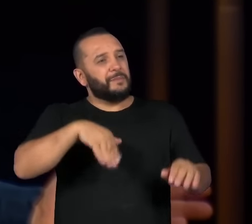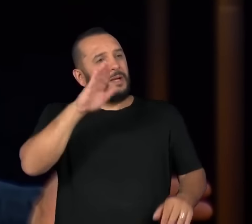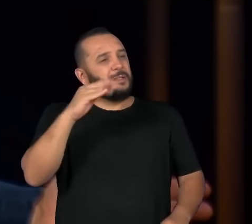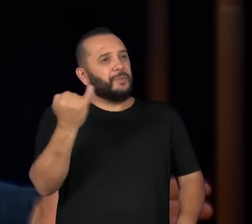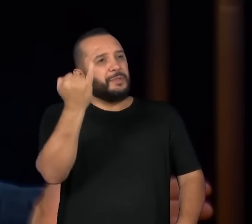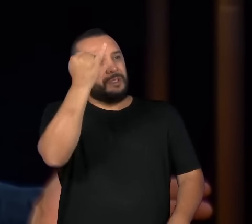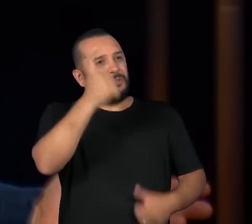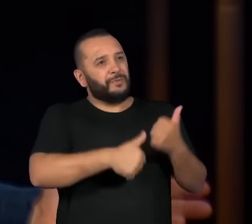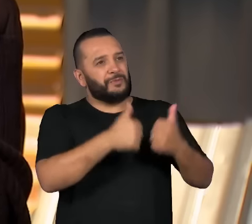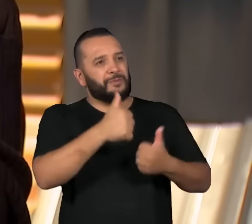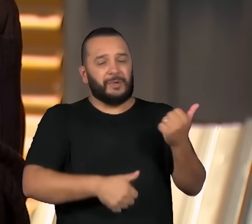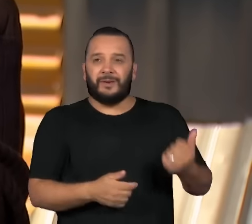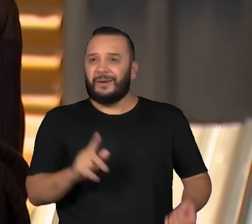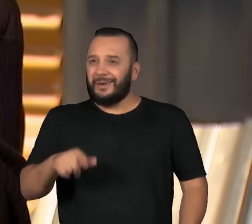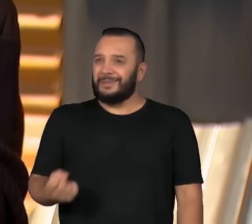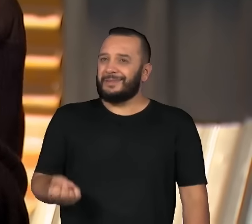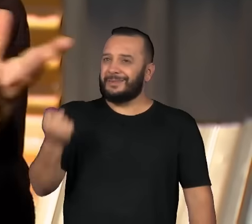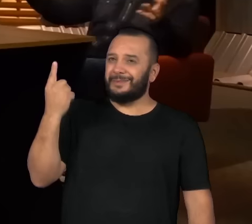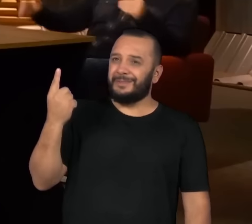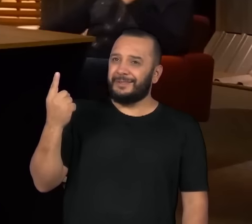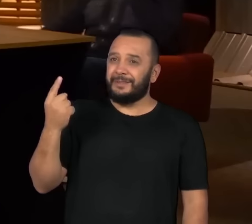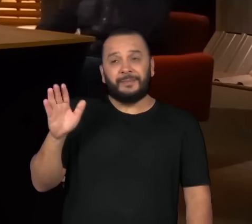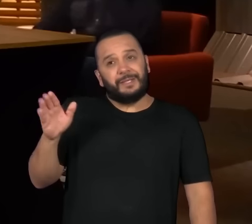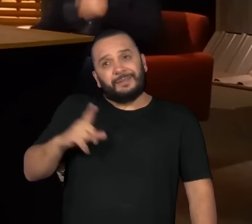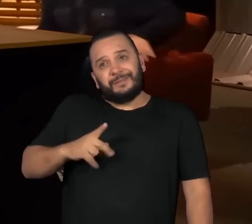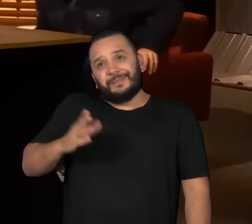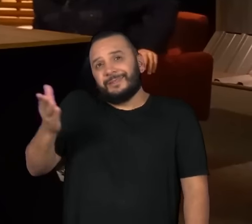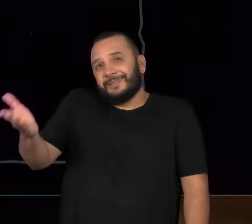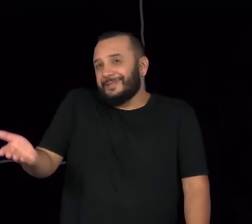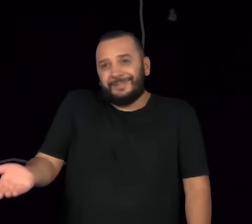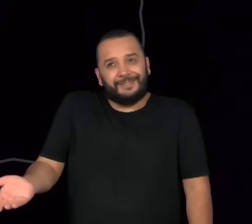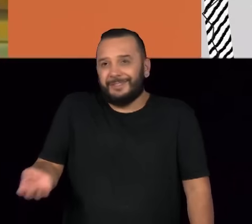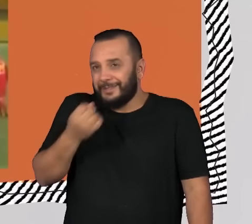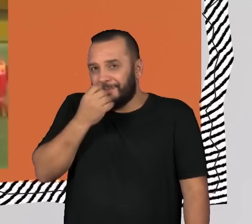futebol. Estranho, mas não ruim, para quem tem ele.